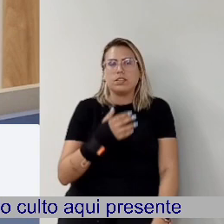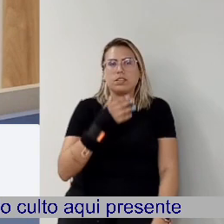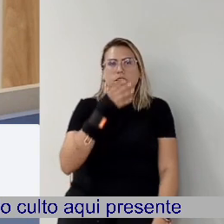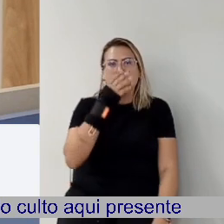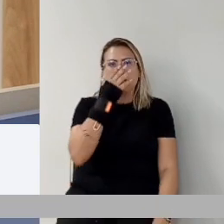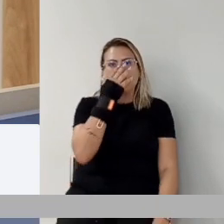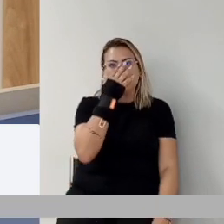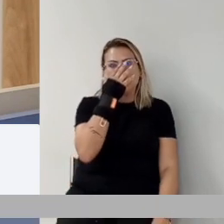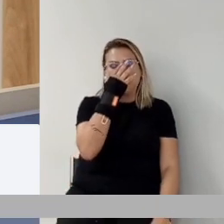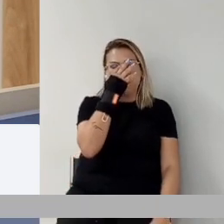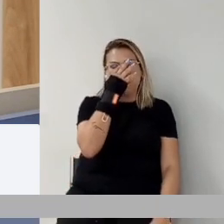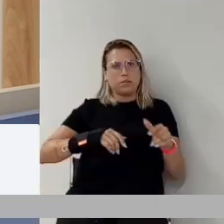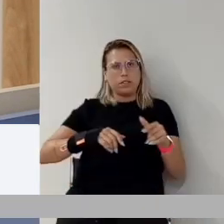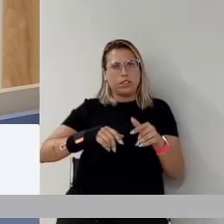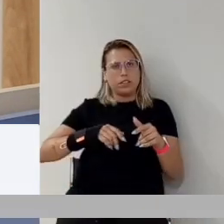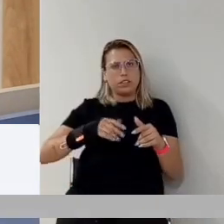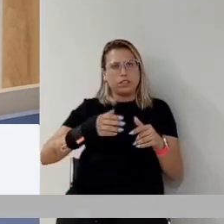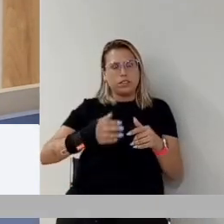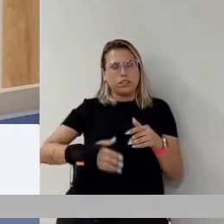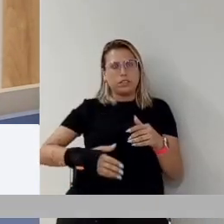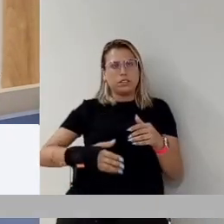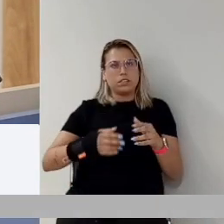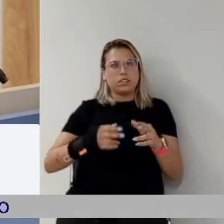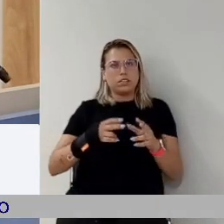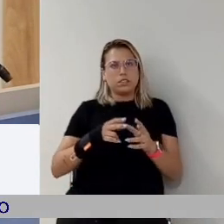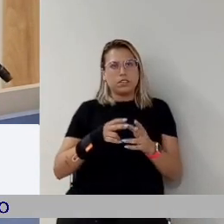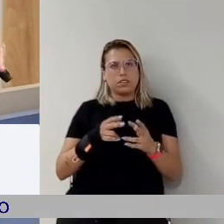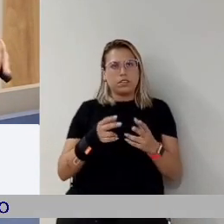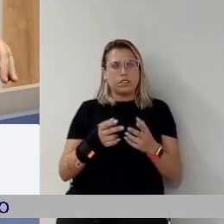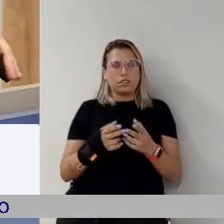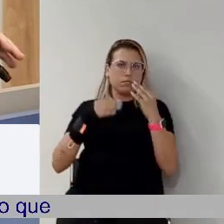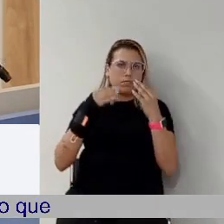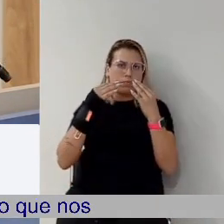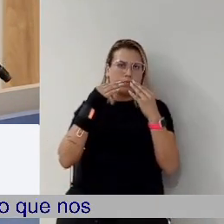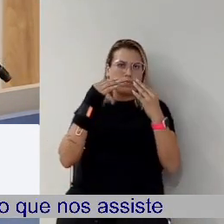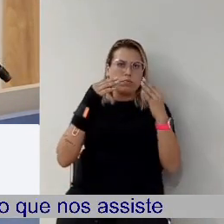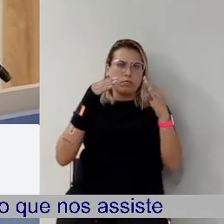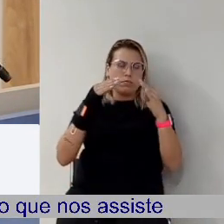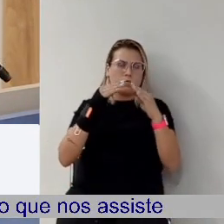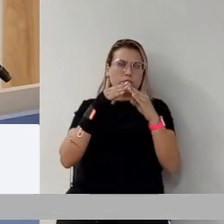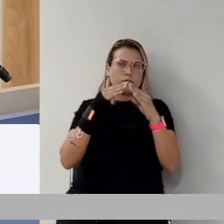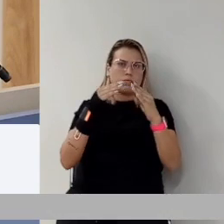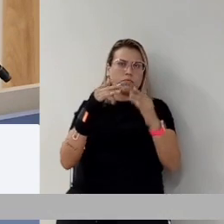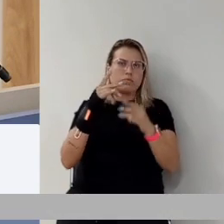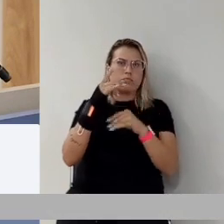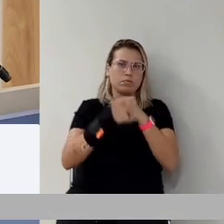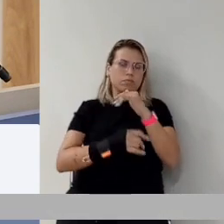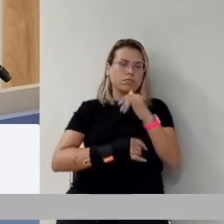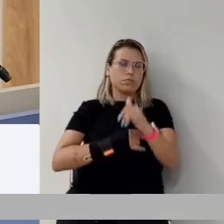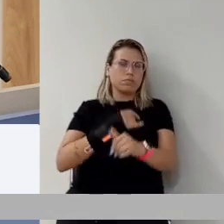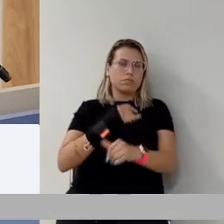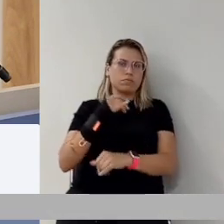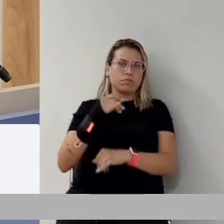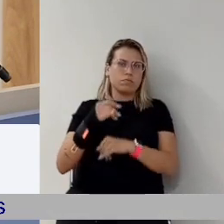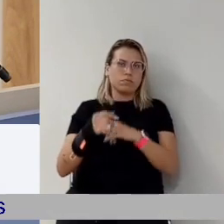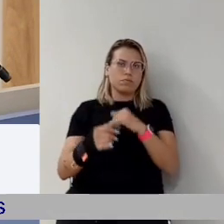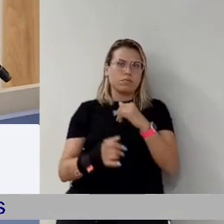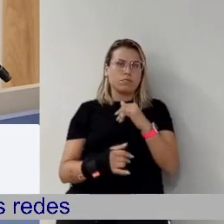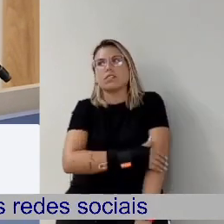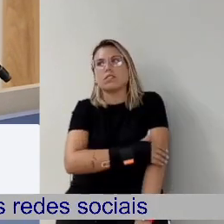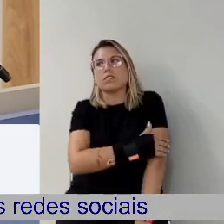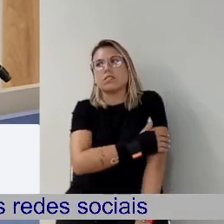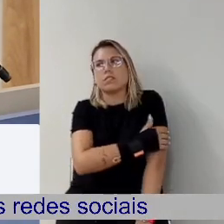servidores dessa casa e o público que nos assiste que nos ouve através das redes